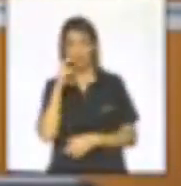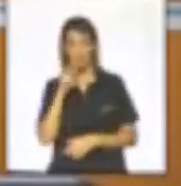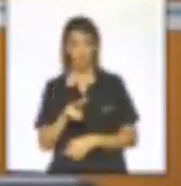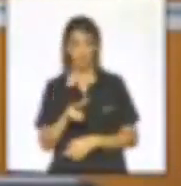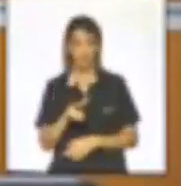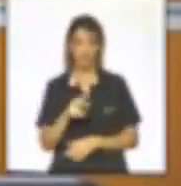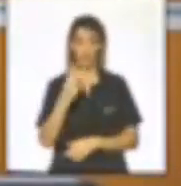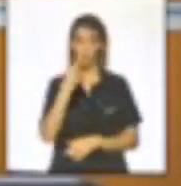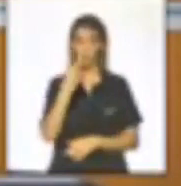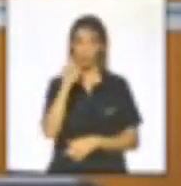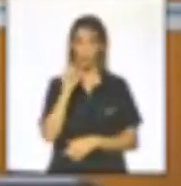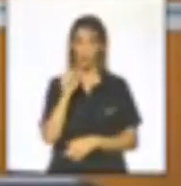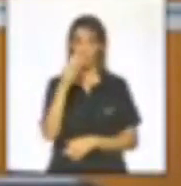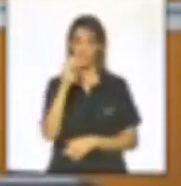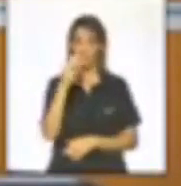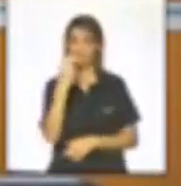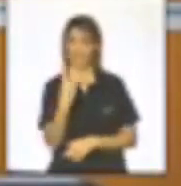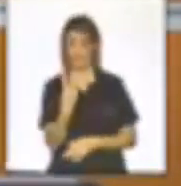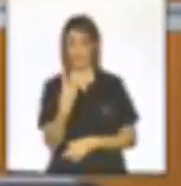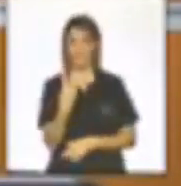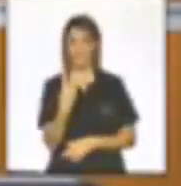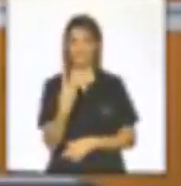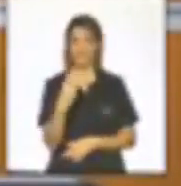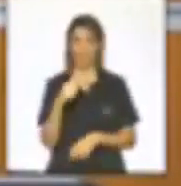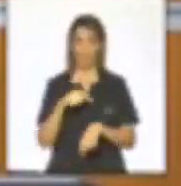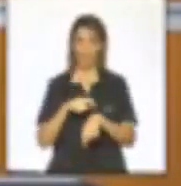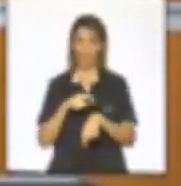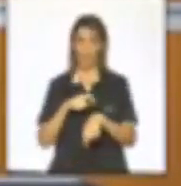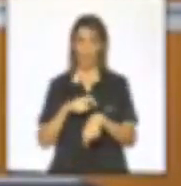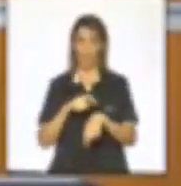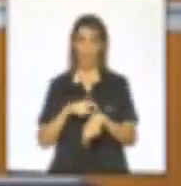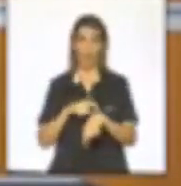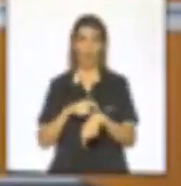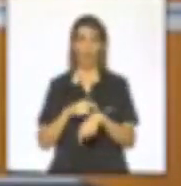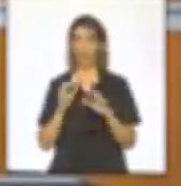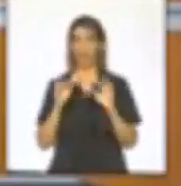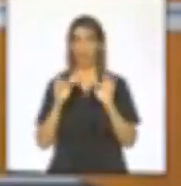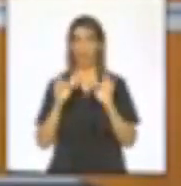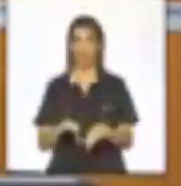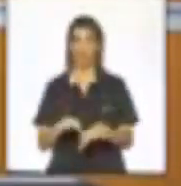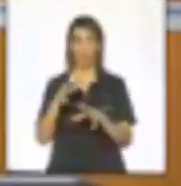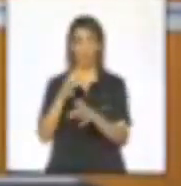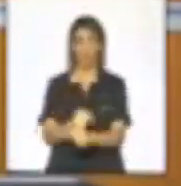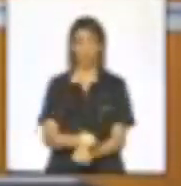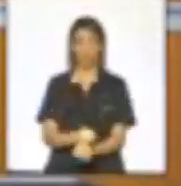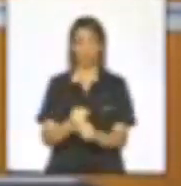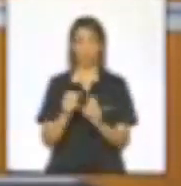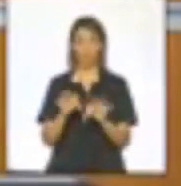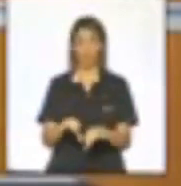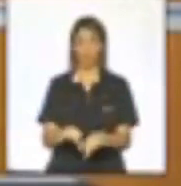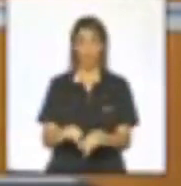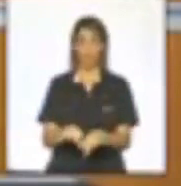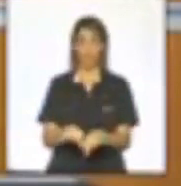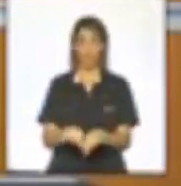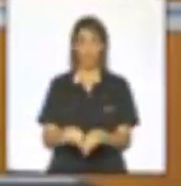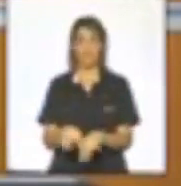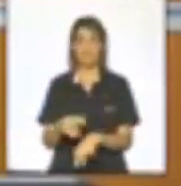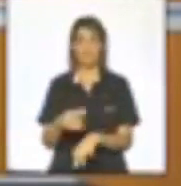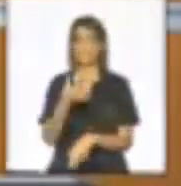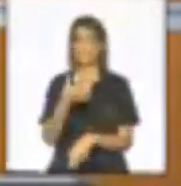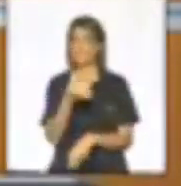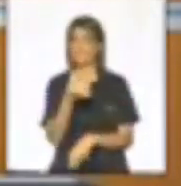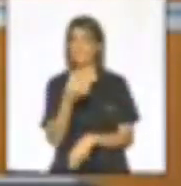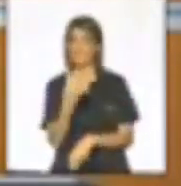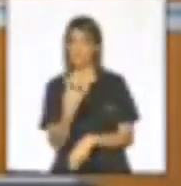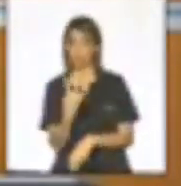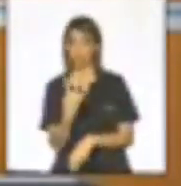são 2 e 3. O resultado final aí tem que dar 62, ok?